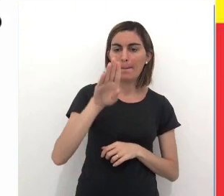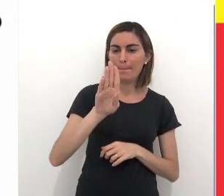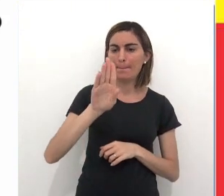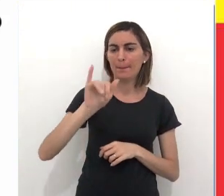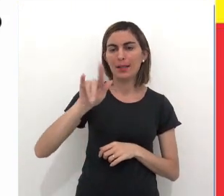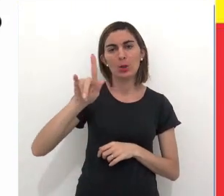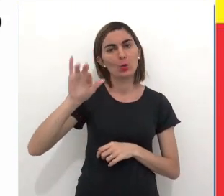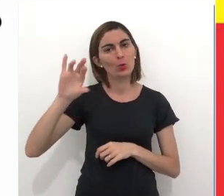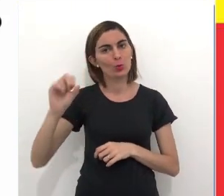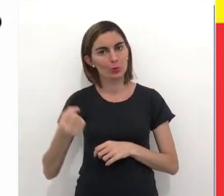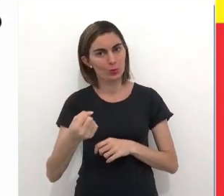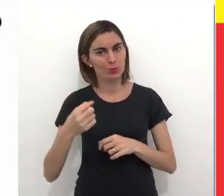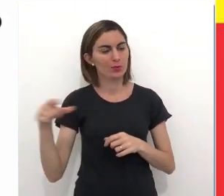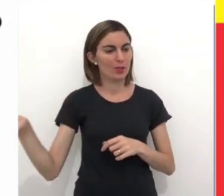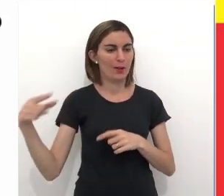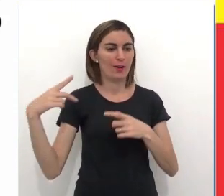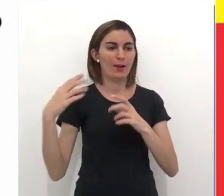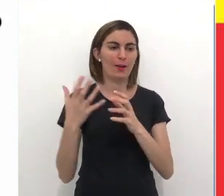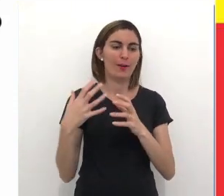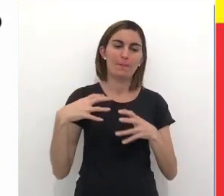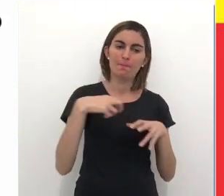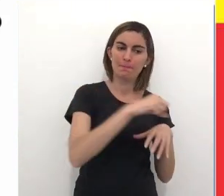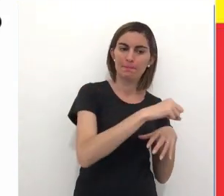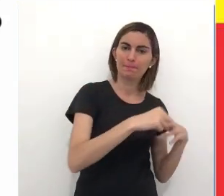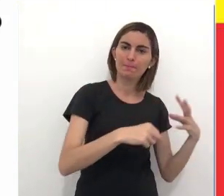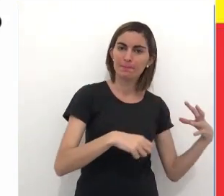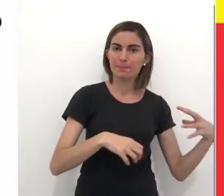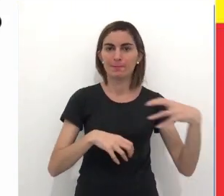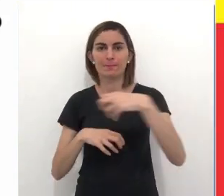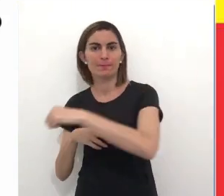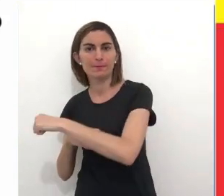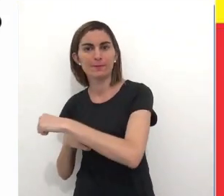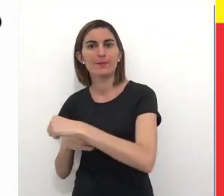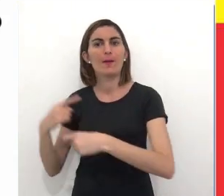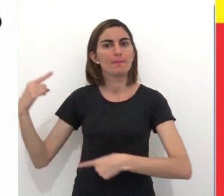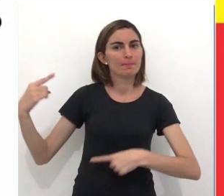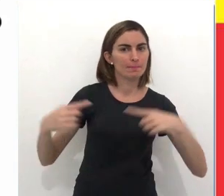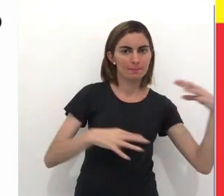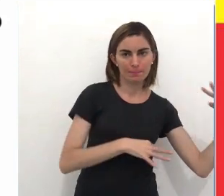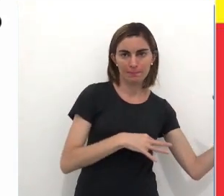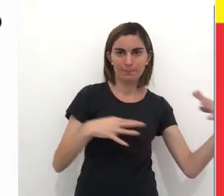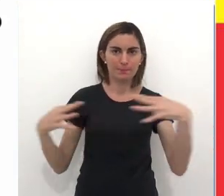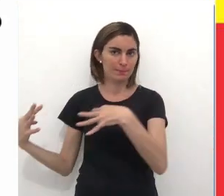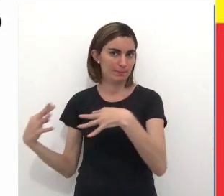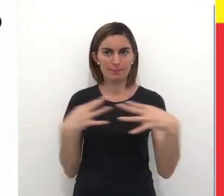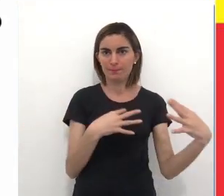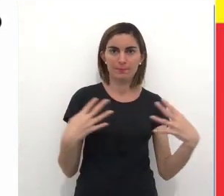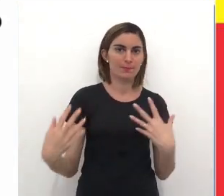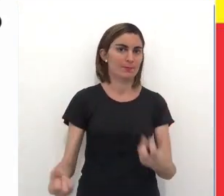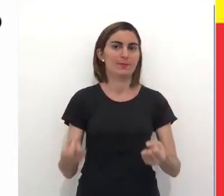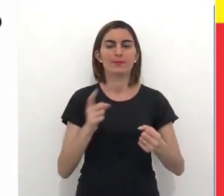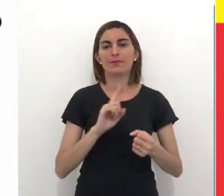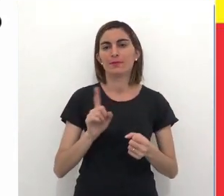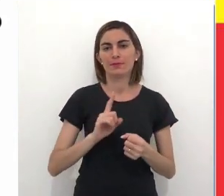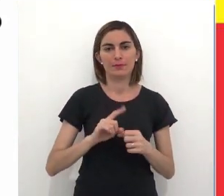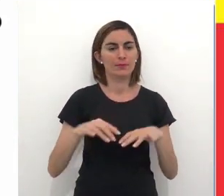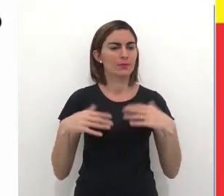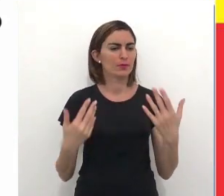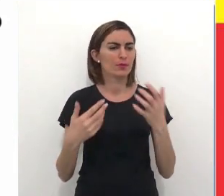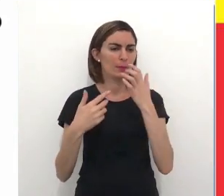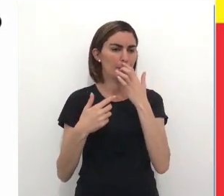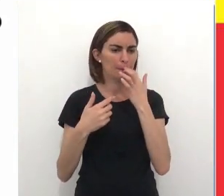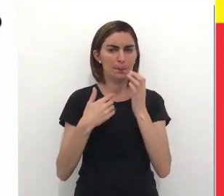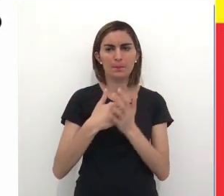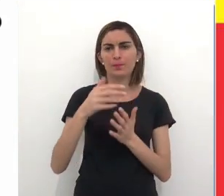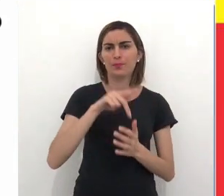bicudos. Então, os zelosos tentam tomar o poder dos bicudos. Os bicudos, na realidade, vai retaliar, não vai aceitar, né? Combater a